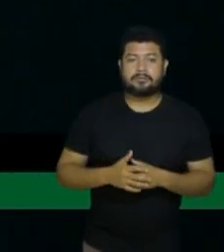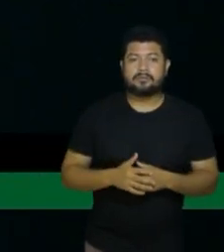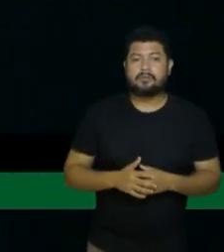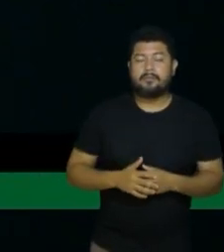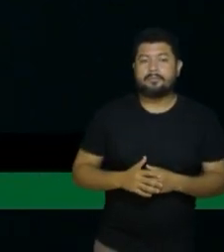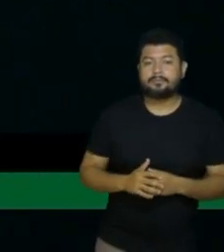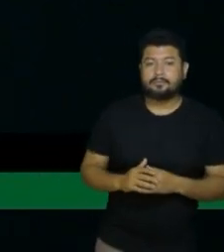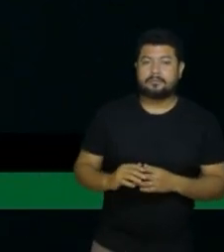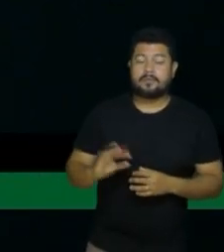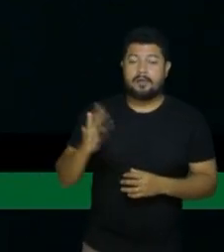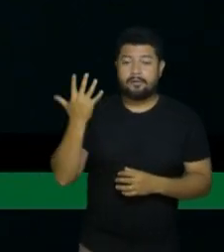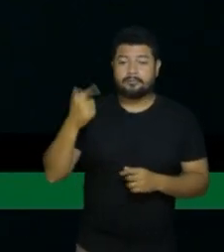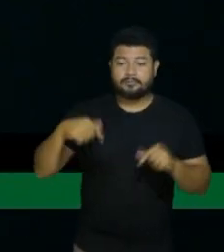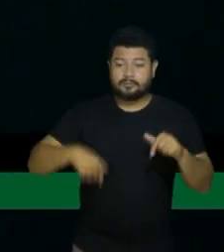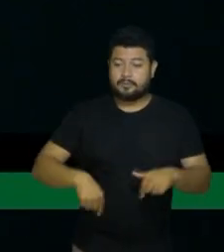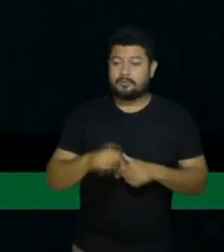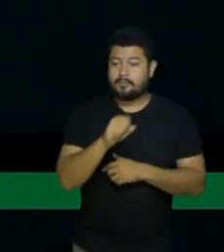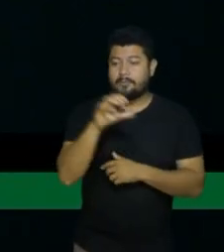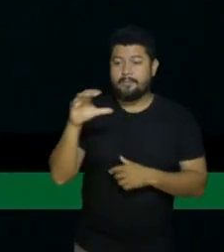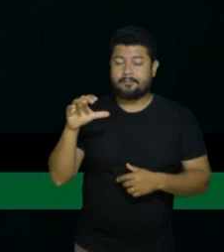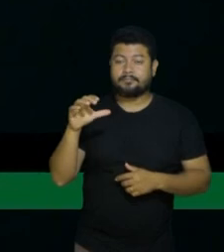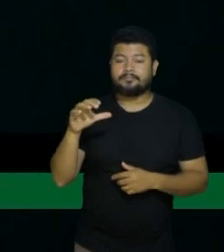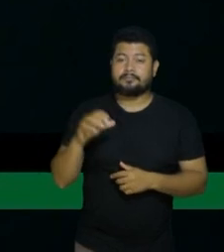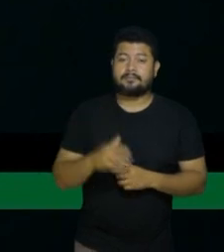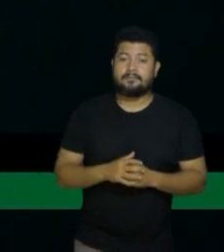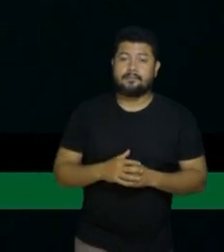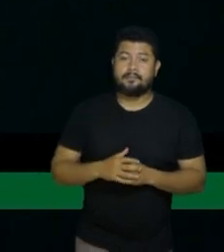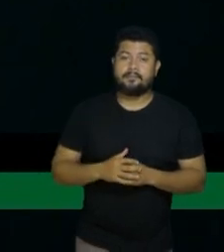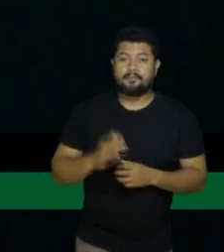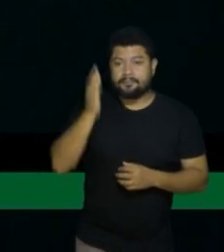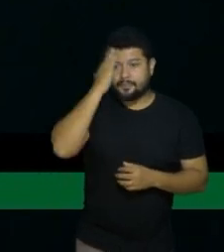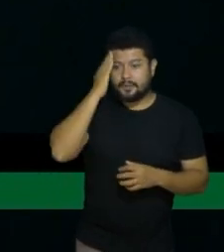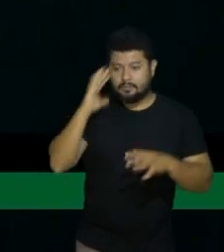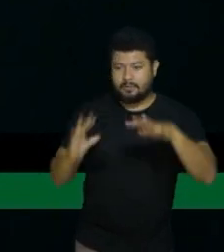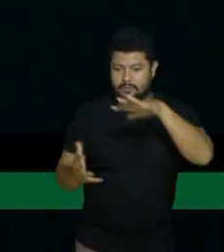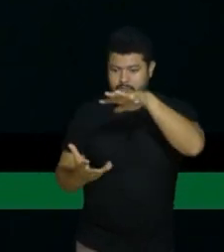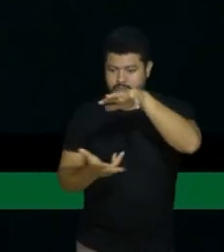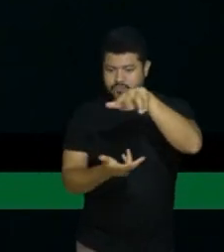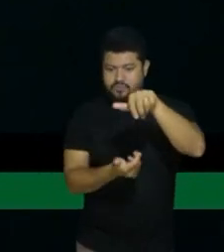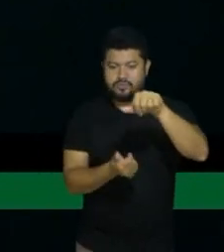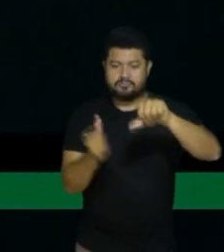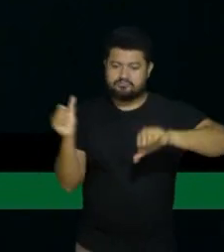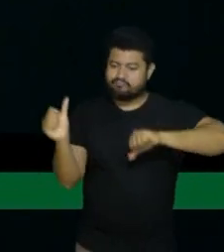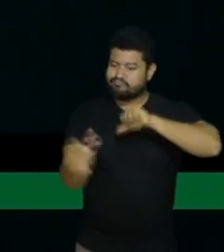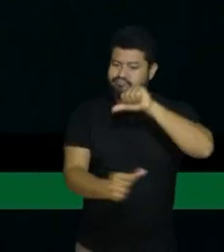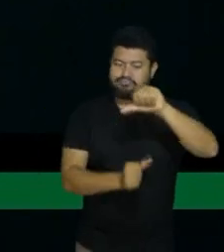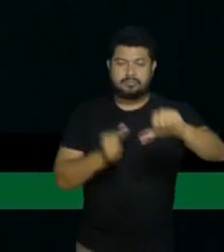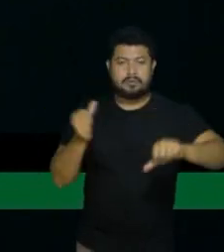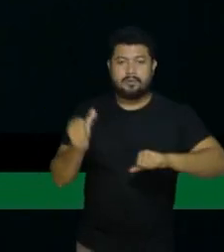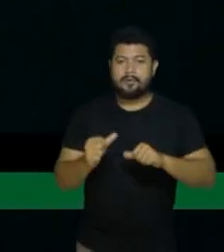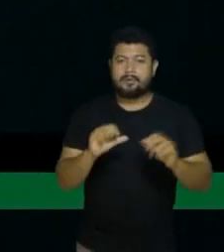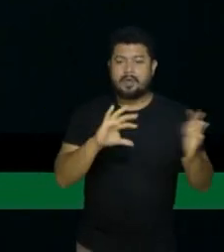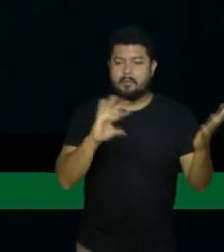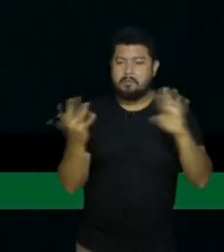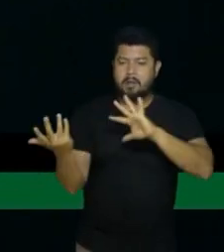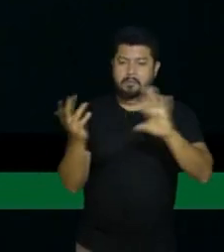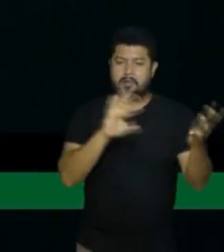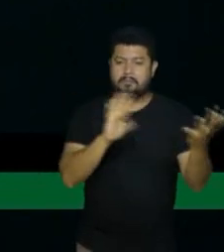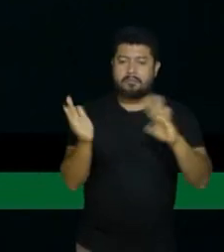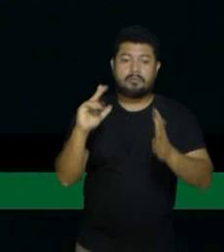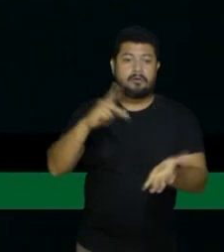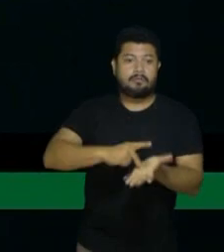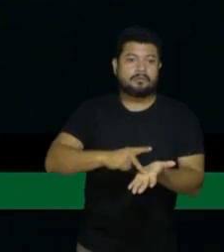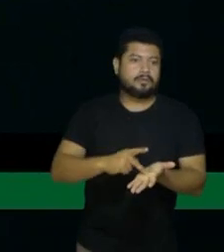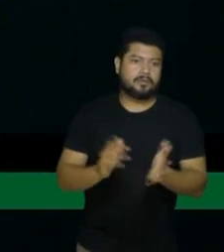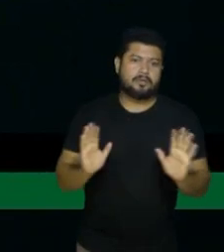Santa Catarina e sabendo que o planeta mudou que as mudanças climáticas são realidade não podemos